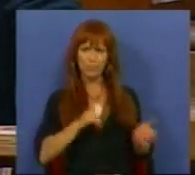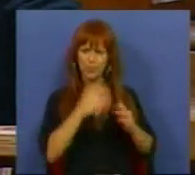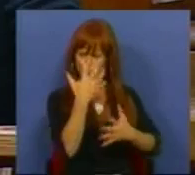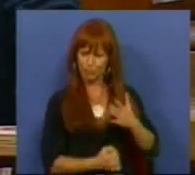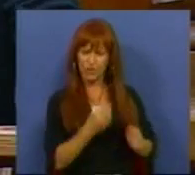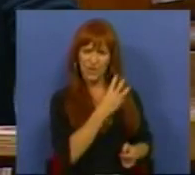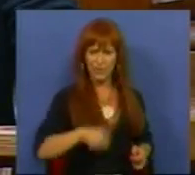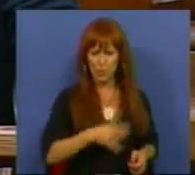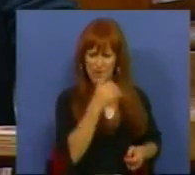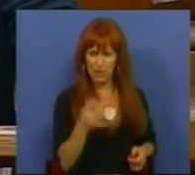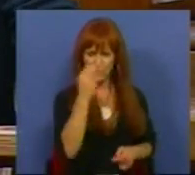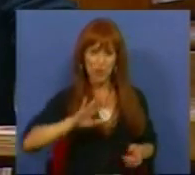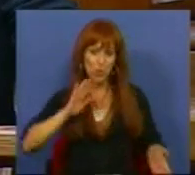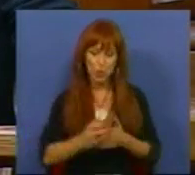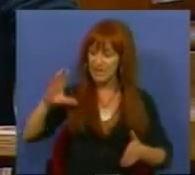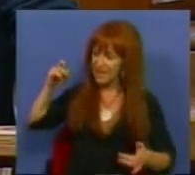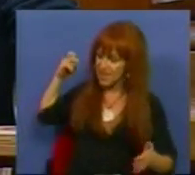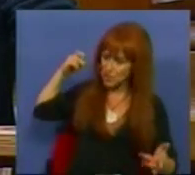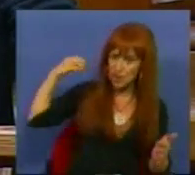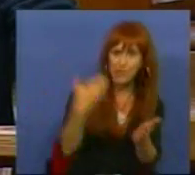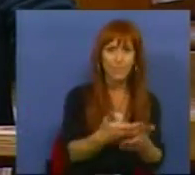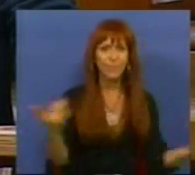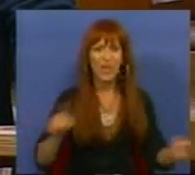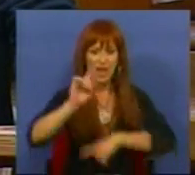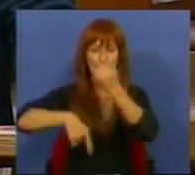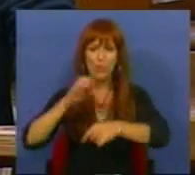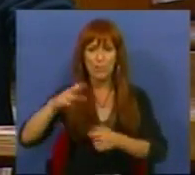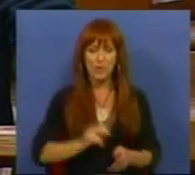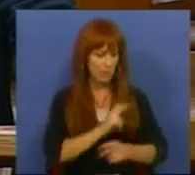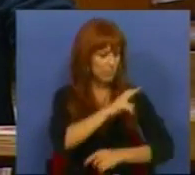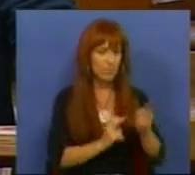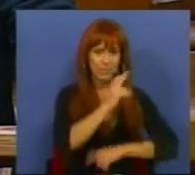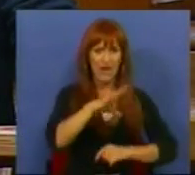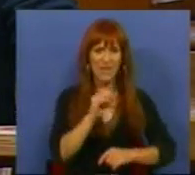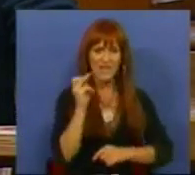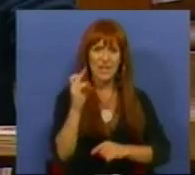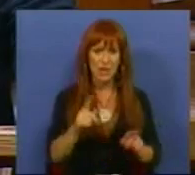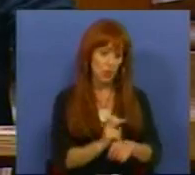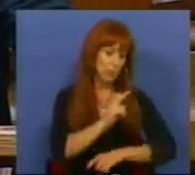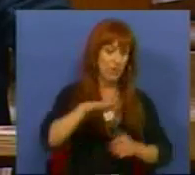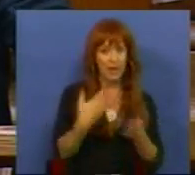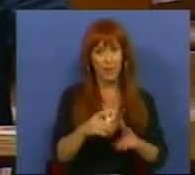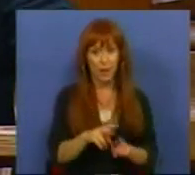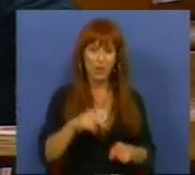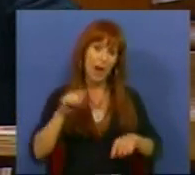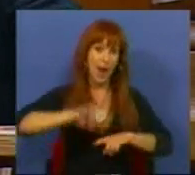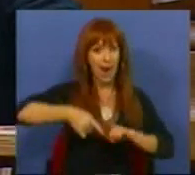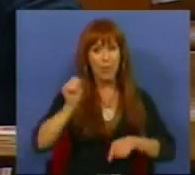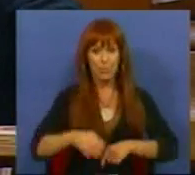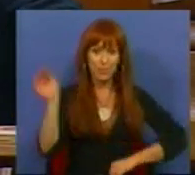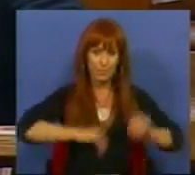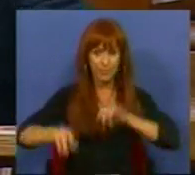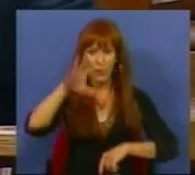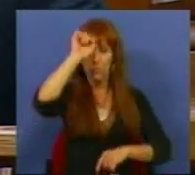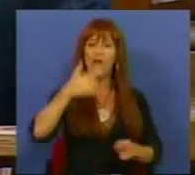cair 3,6% nos últimos 10 anos. Depois do primeiro aumento real em 10 anos, concedido em ano de eleições,